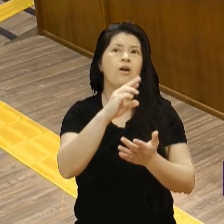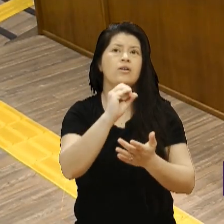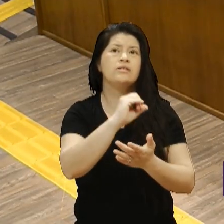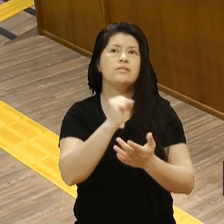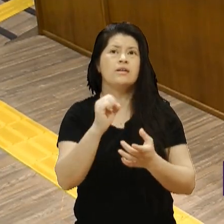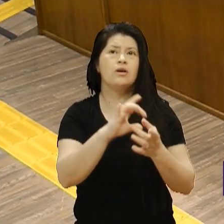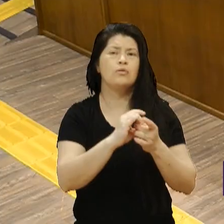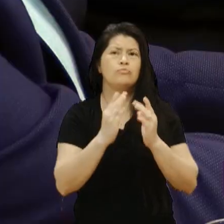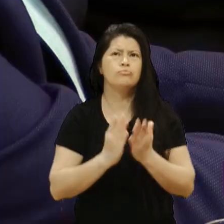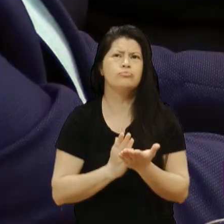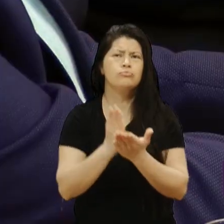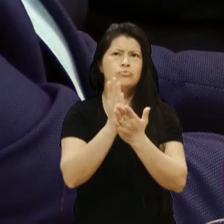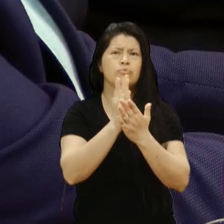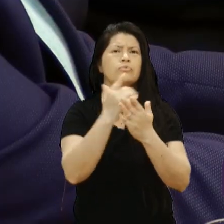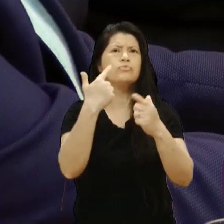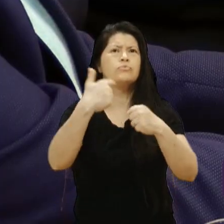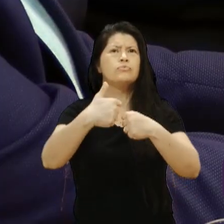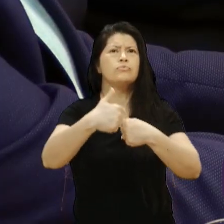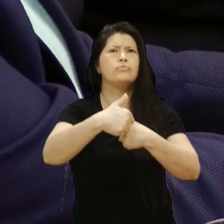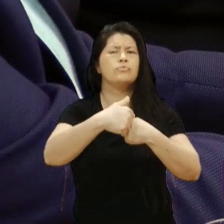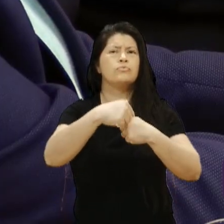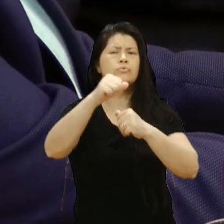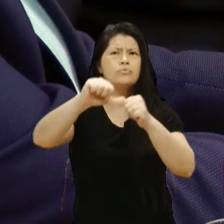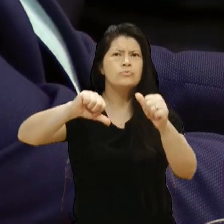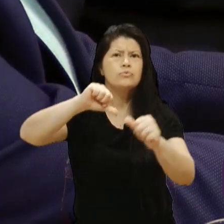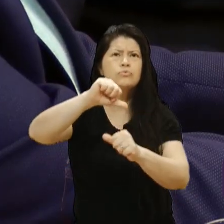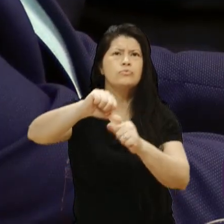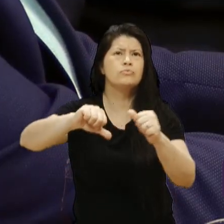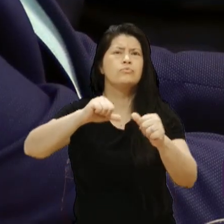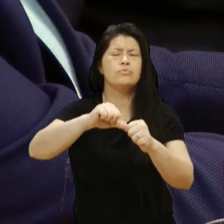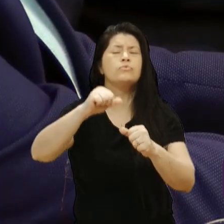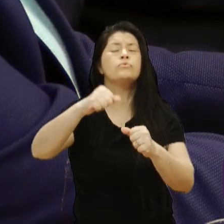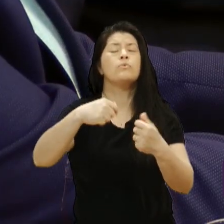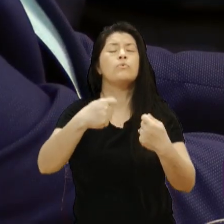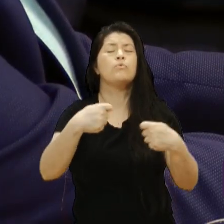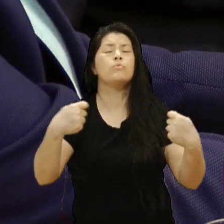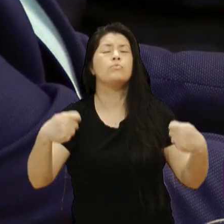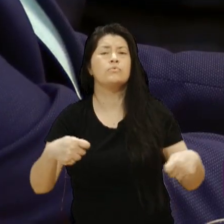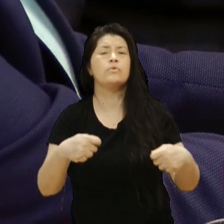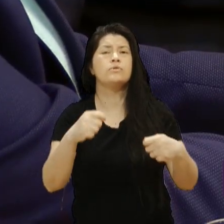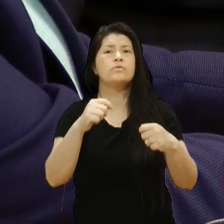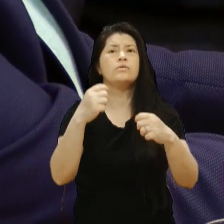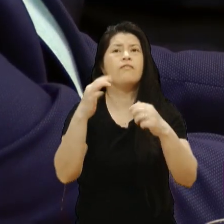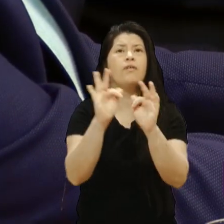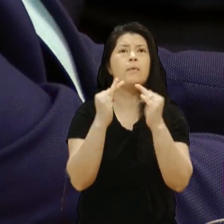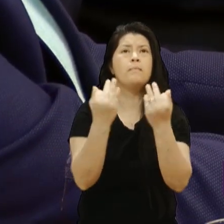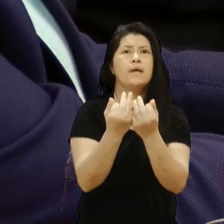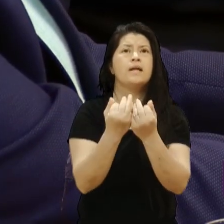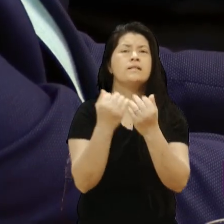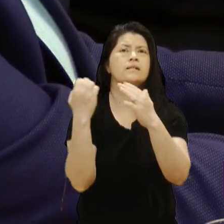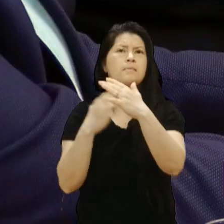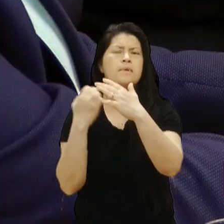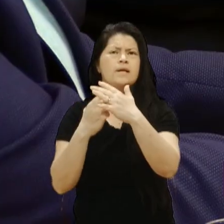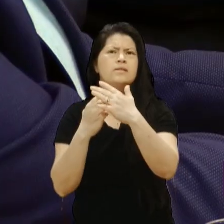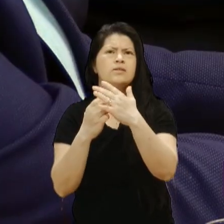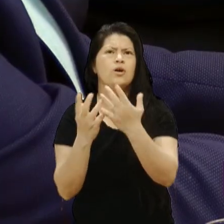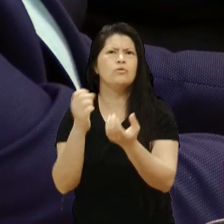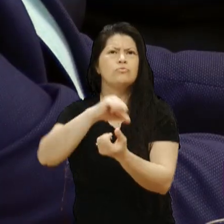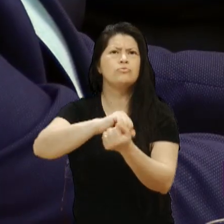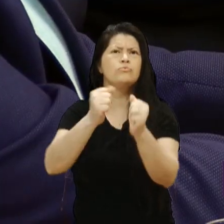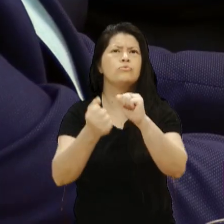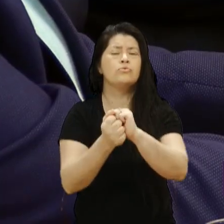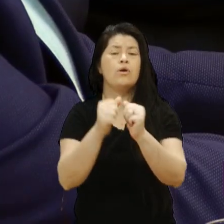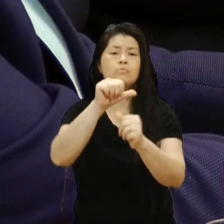ao crescimento da cidade e à transformação das necessidades das famílias e das empresas, a Rossi segue adaptando-se